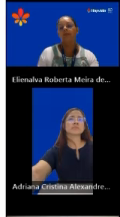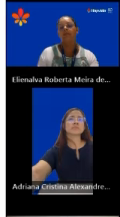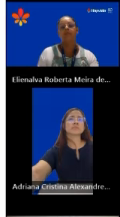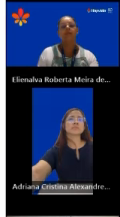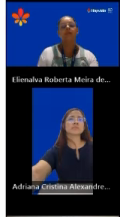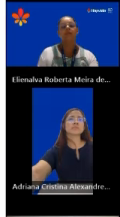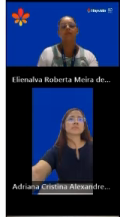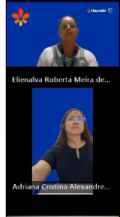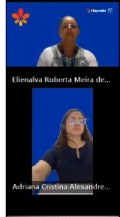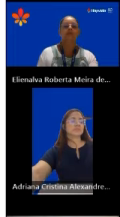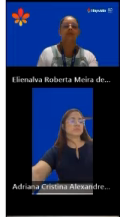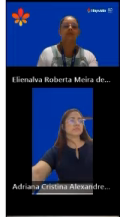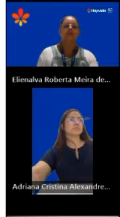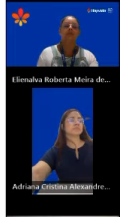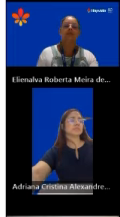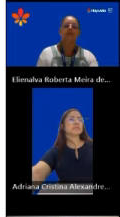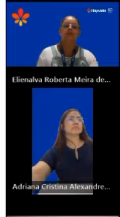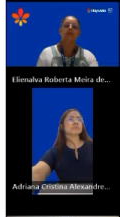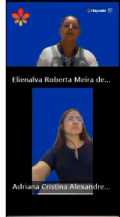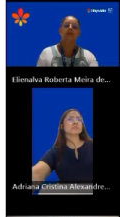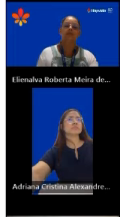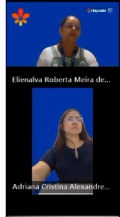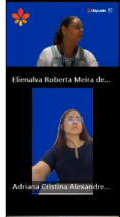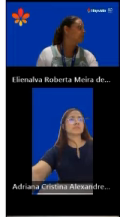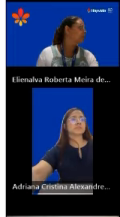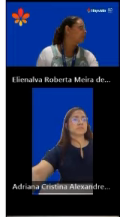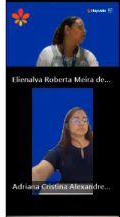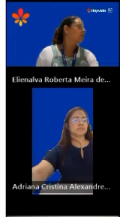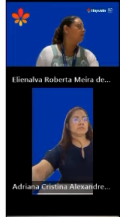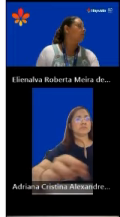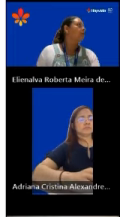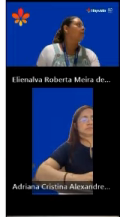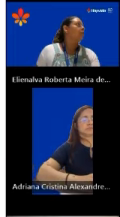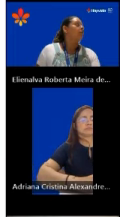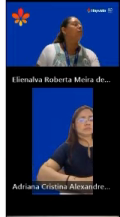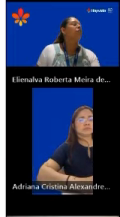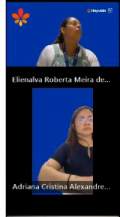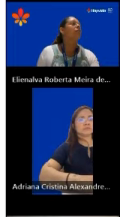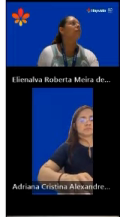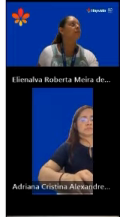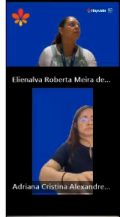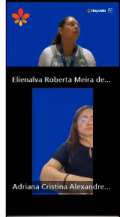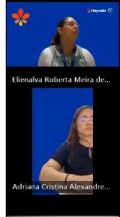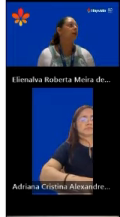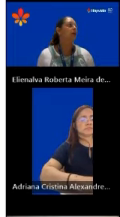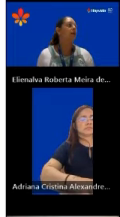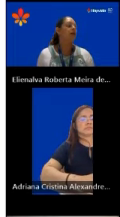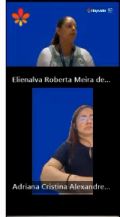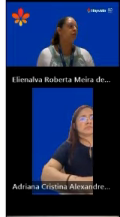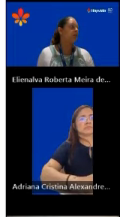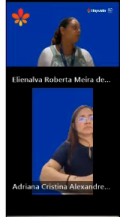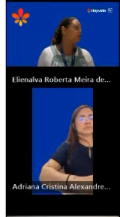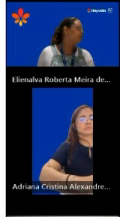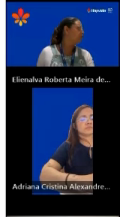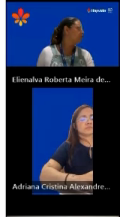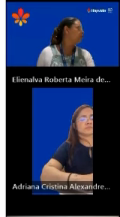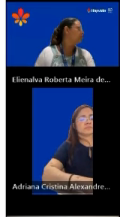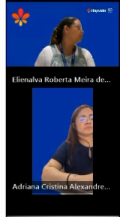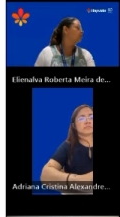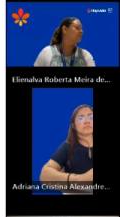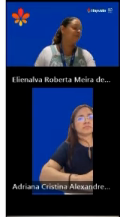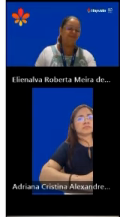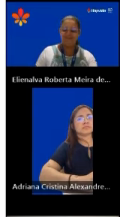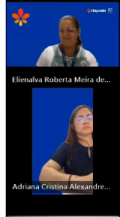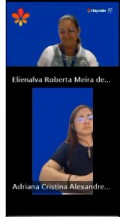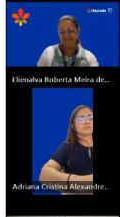para vocês, né? Então, a gente precisa se atentar nisso também, porque eles vão solicitar, e aí, se o carrinho, que é primordial, ele tiver algum item que não estiver conforme,